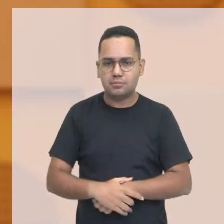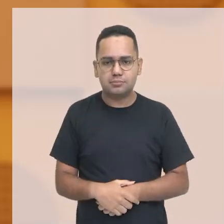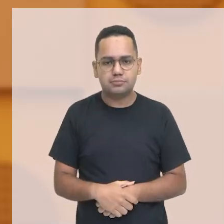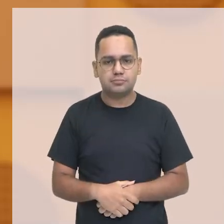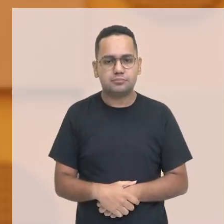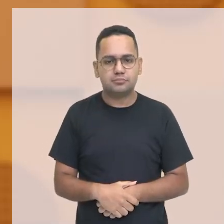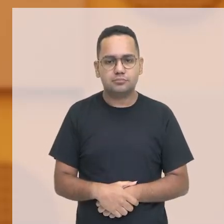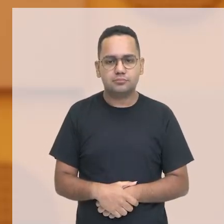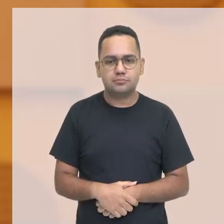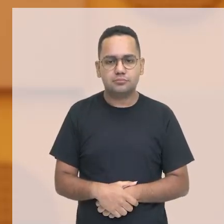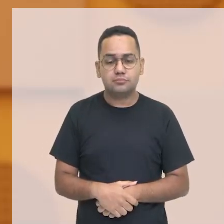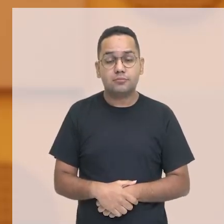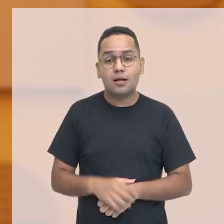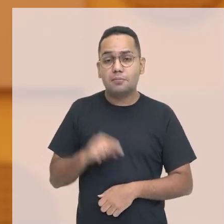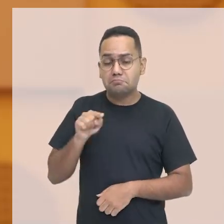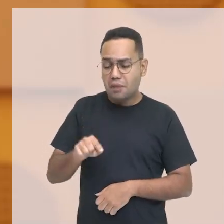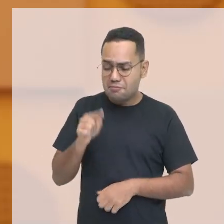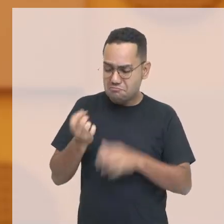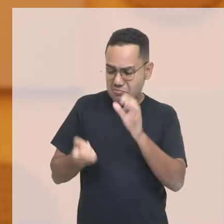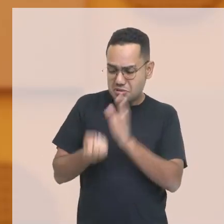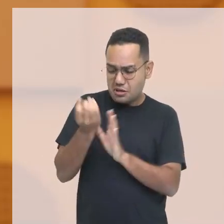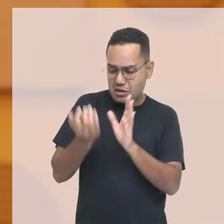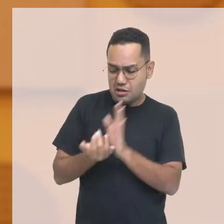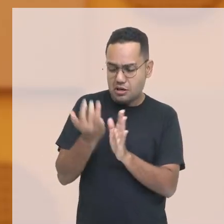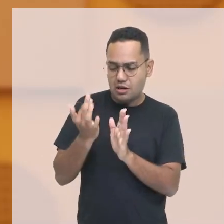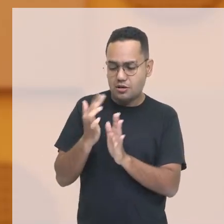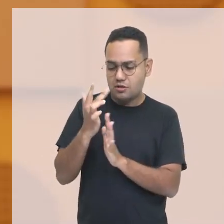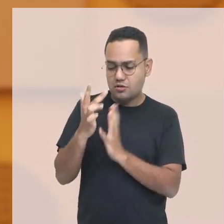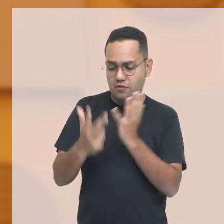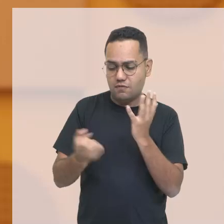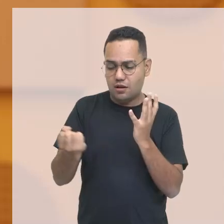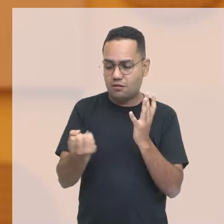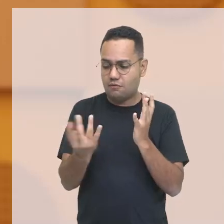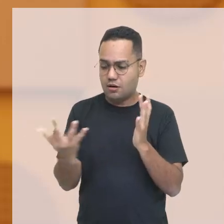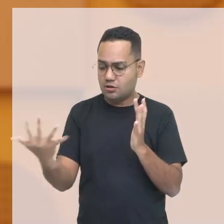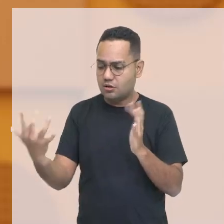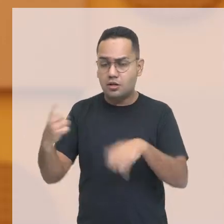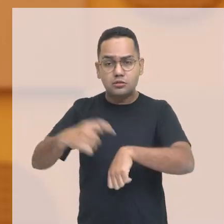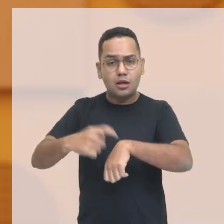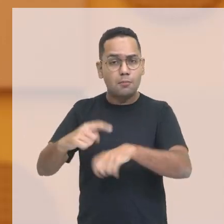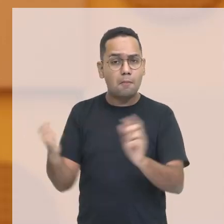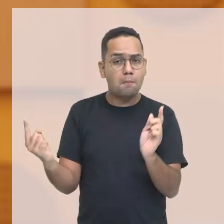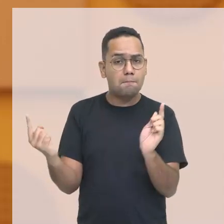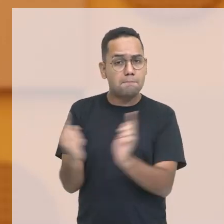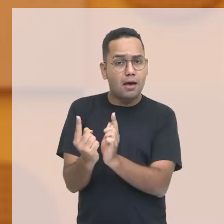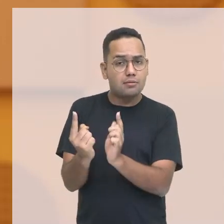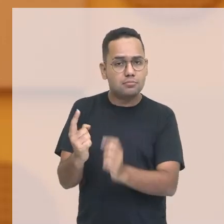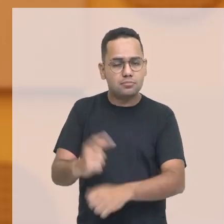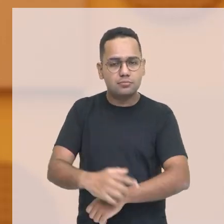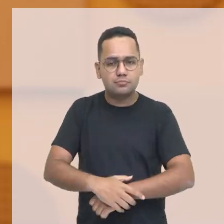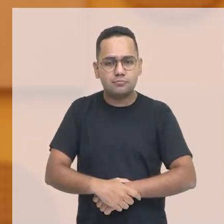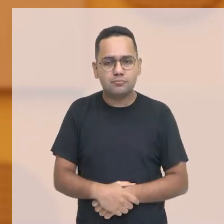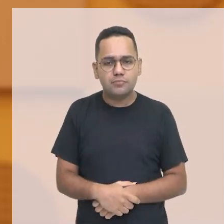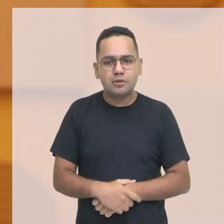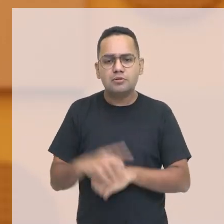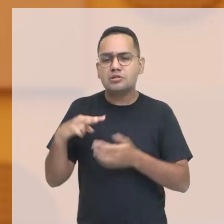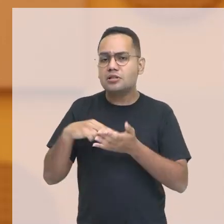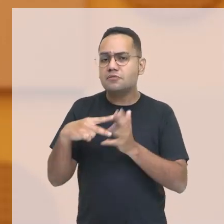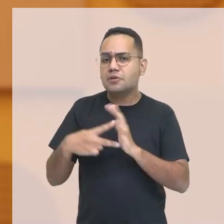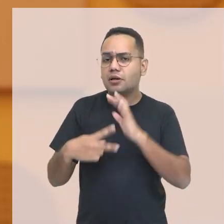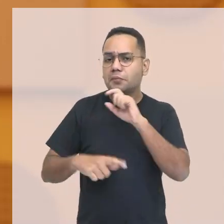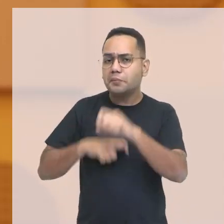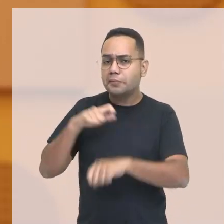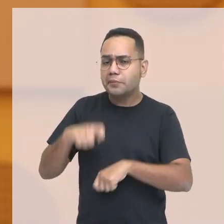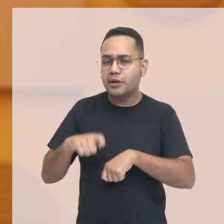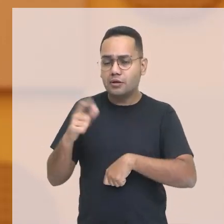produzir mais mercadoria, mais bicicleta em menos tempo. Isso ocasiona com que o preço barateie